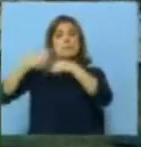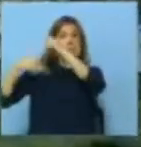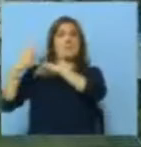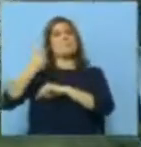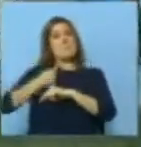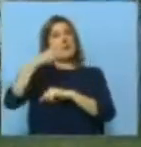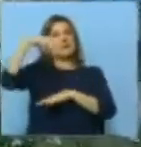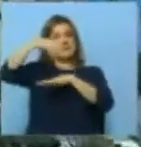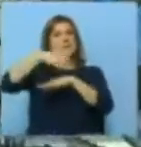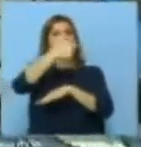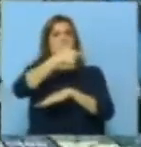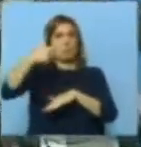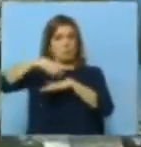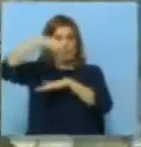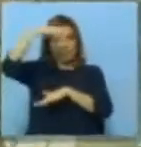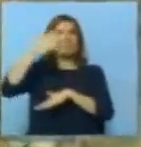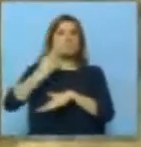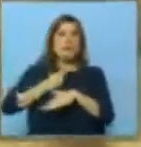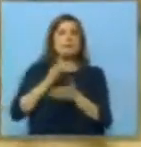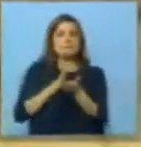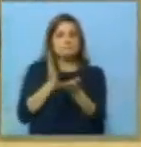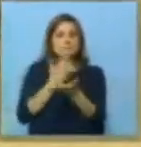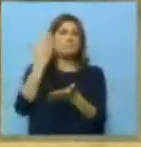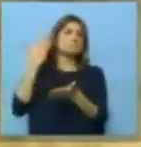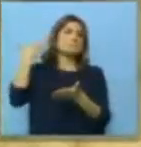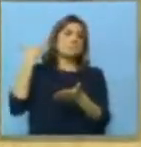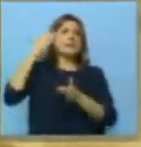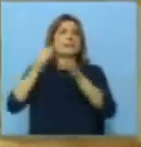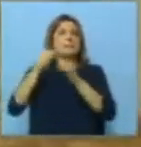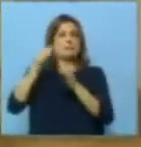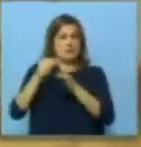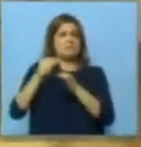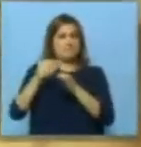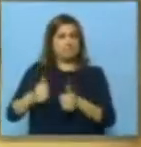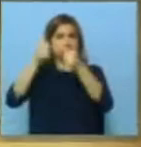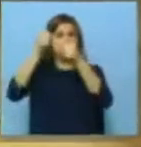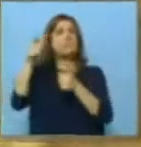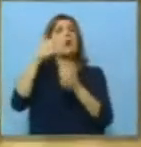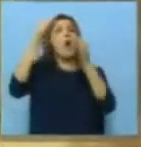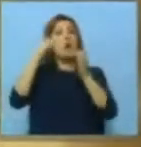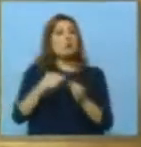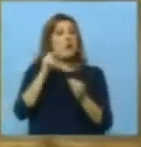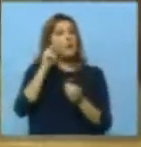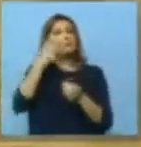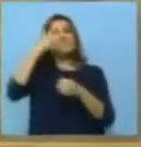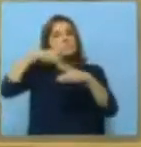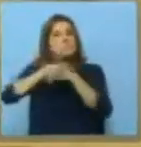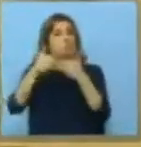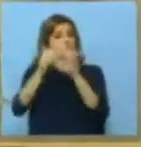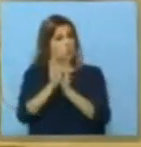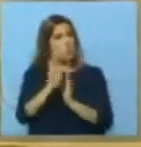do Tombo e vasculhar nos autos do Tribunal do Santo Ofício. Poucos têm acesso aos originais, mas há 5 milhões de